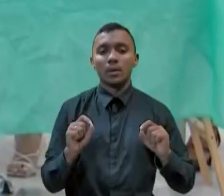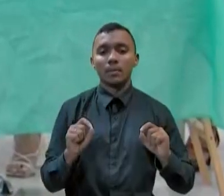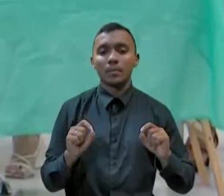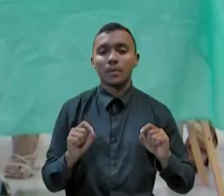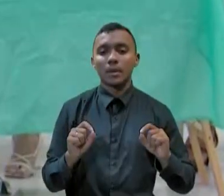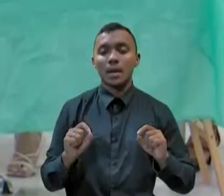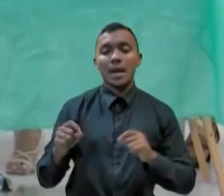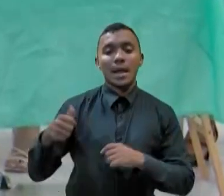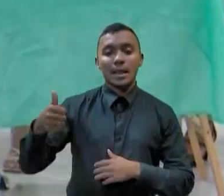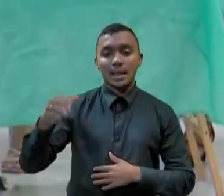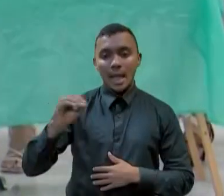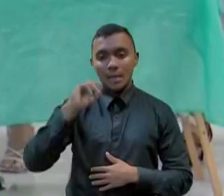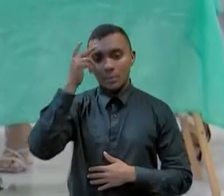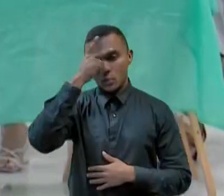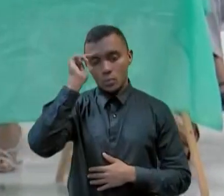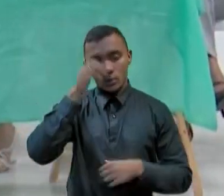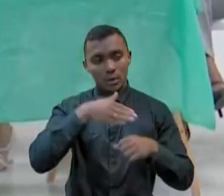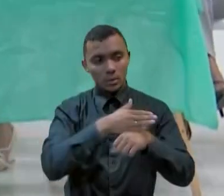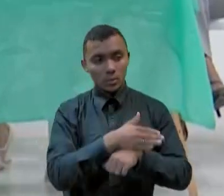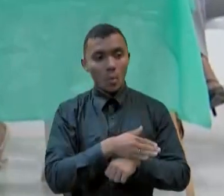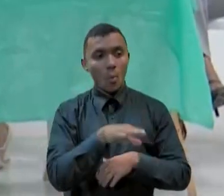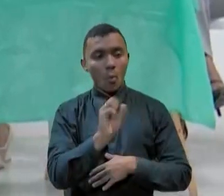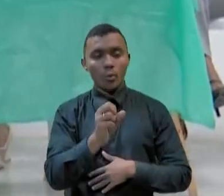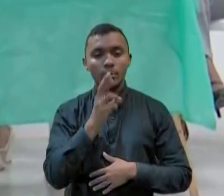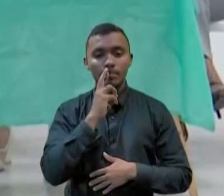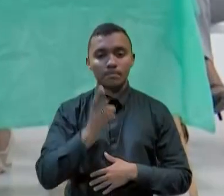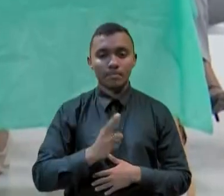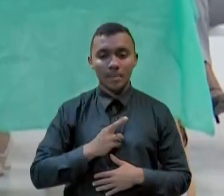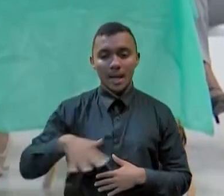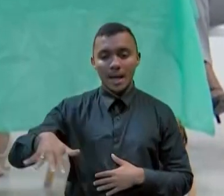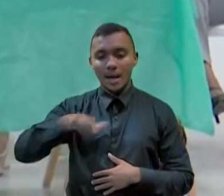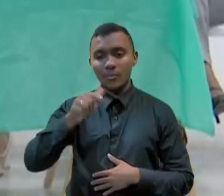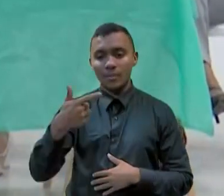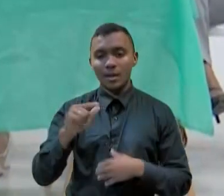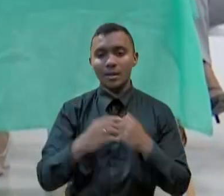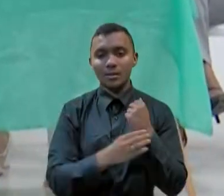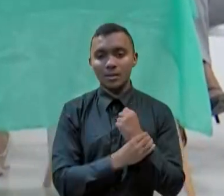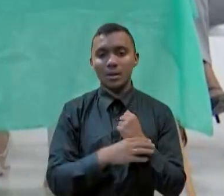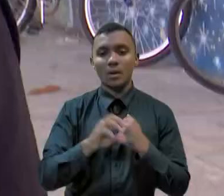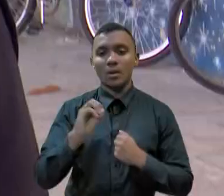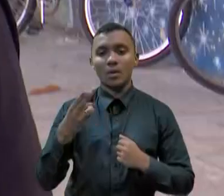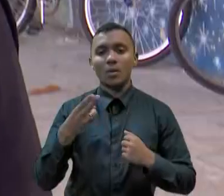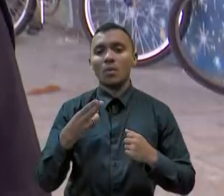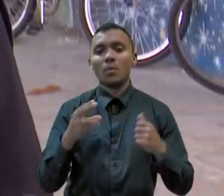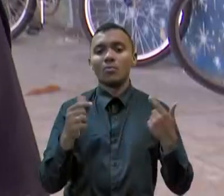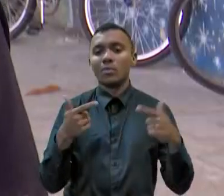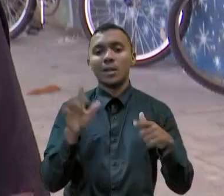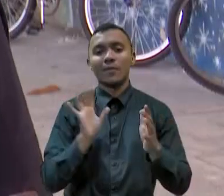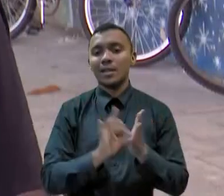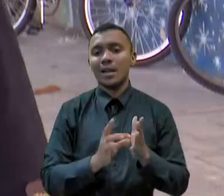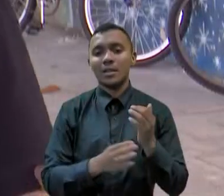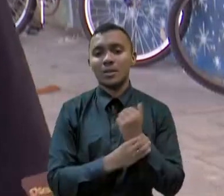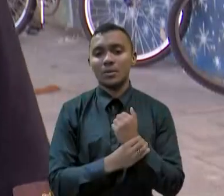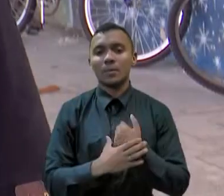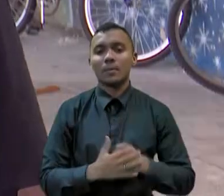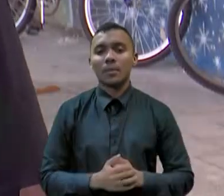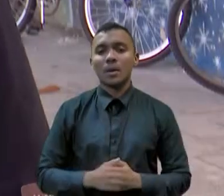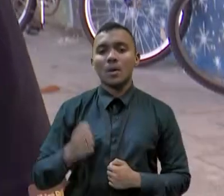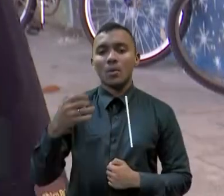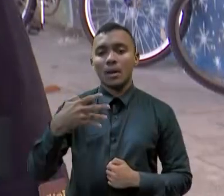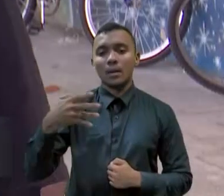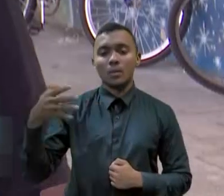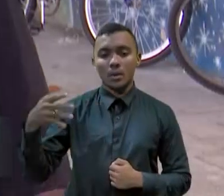10 participantes consideram o bairro inseguro ou totalmente inseguro. Mais de 40% desses estudantes eles